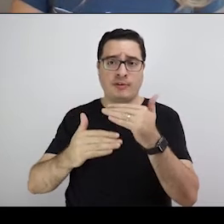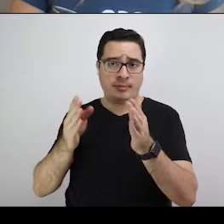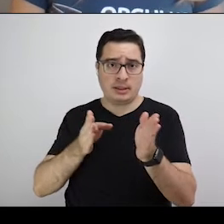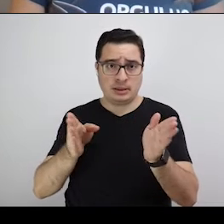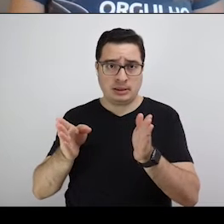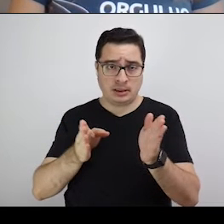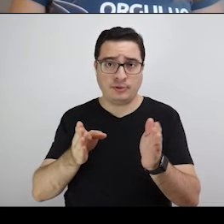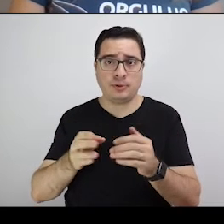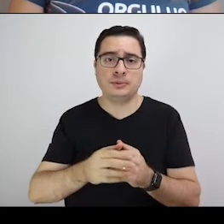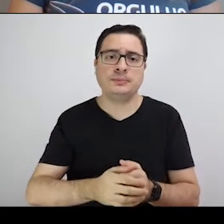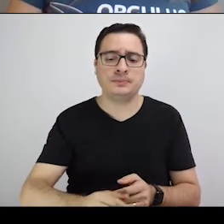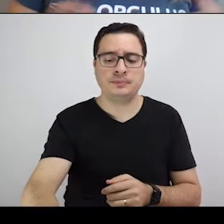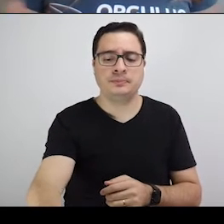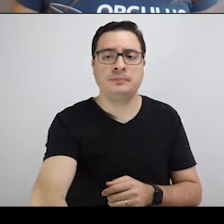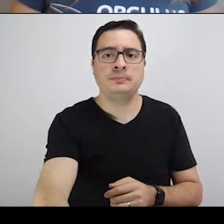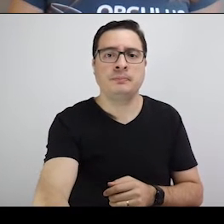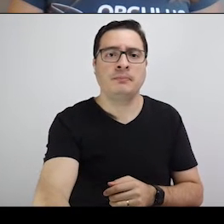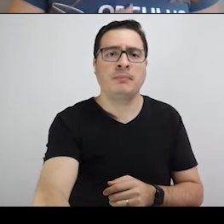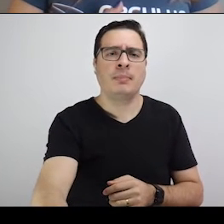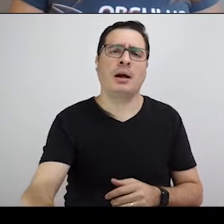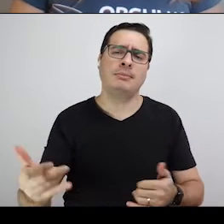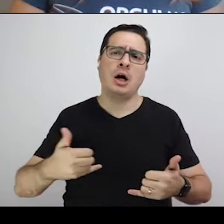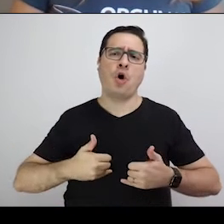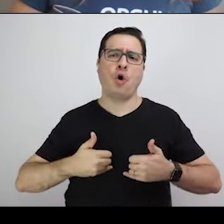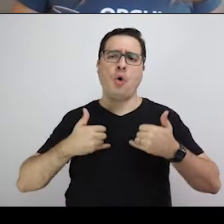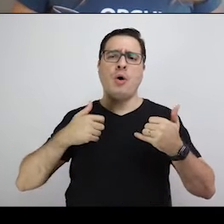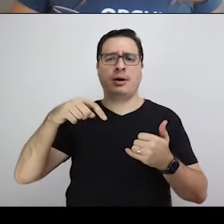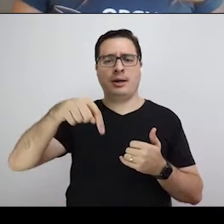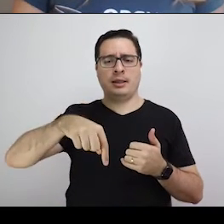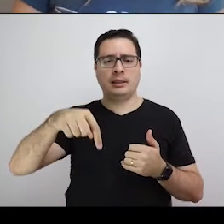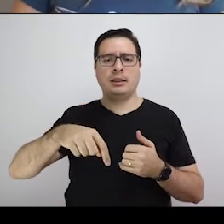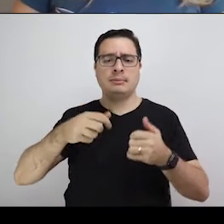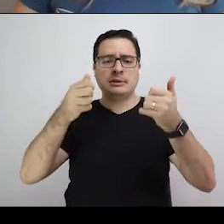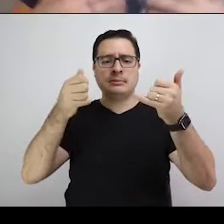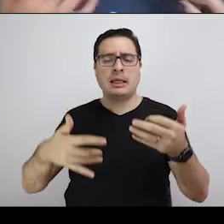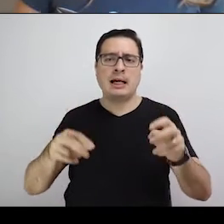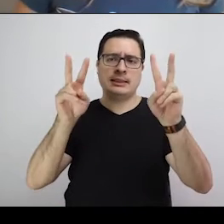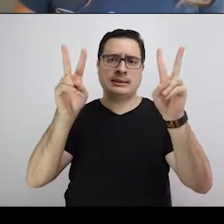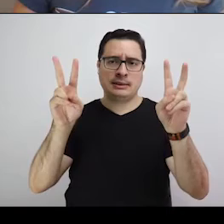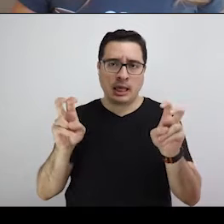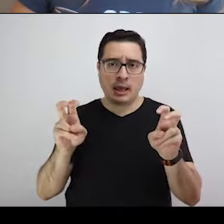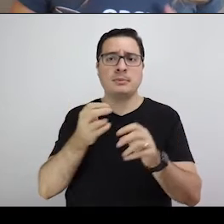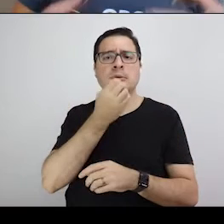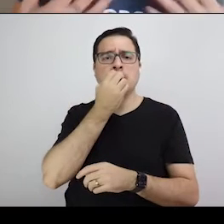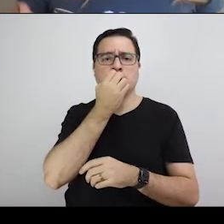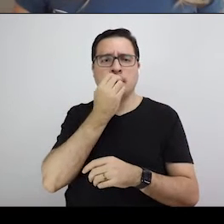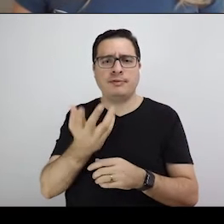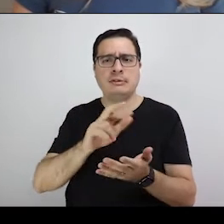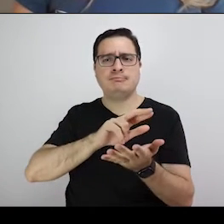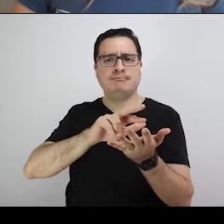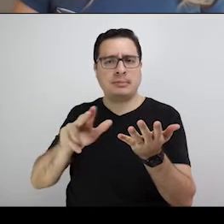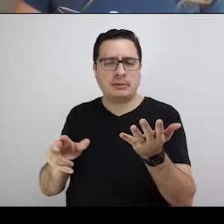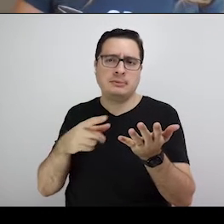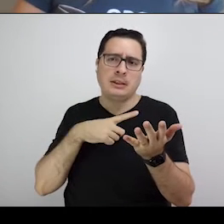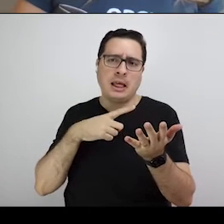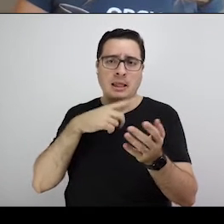acessível, e é uma grande honra estar aqui, né, para falar sobre esse tema, sobre os benefícios, né, de todas as